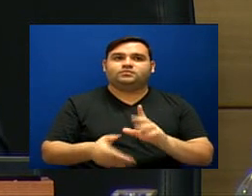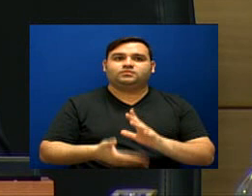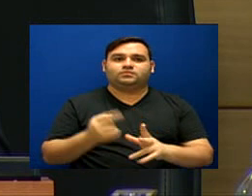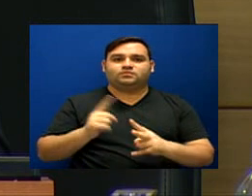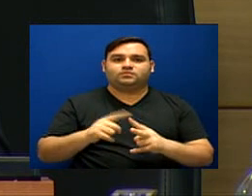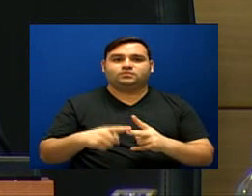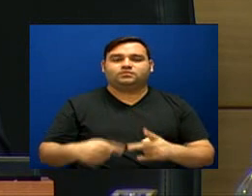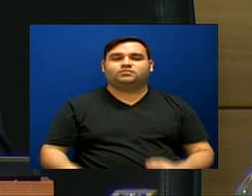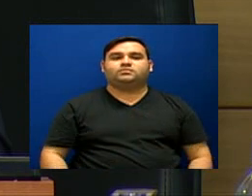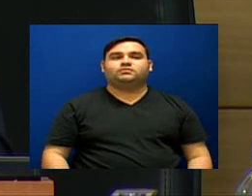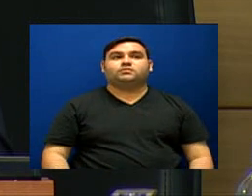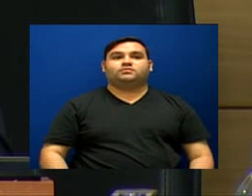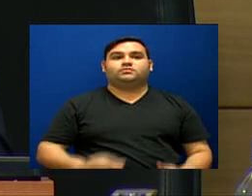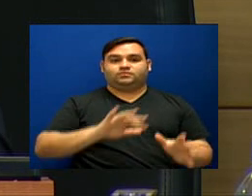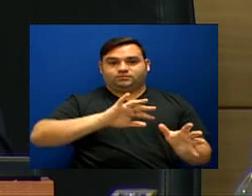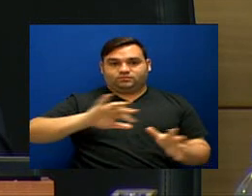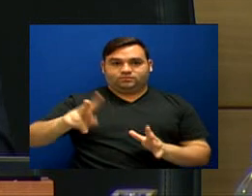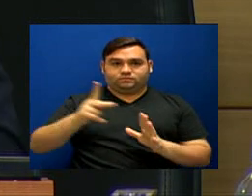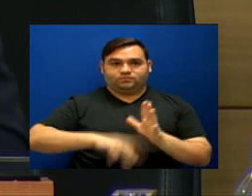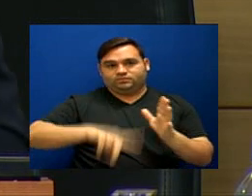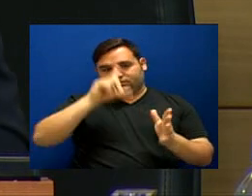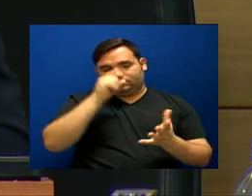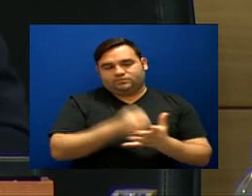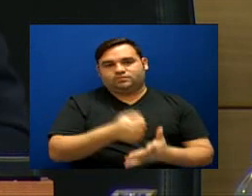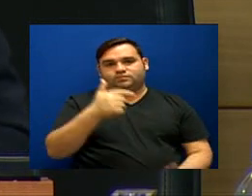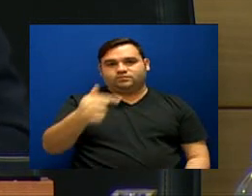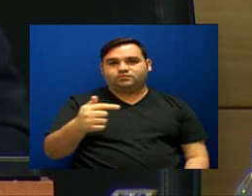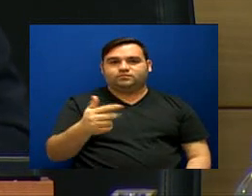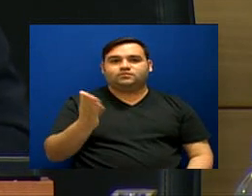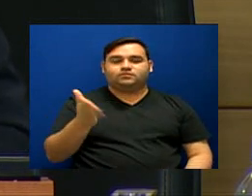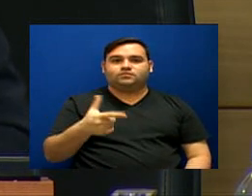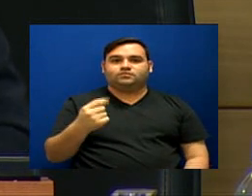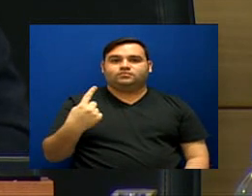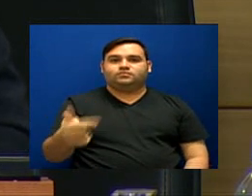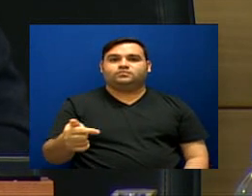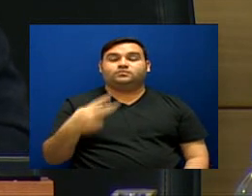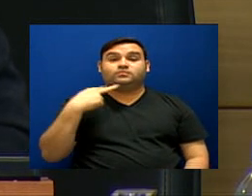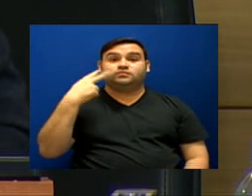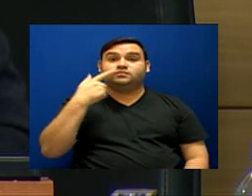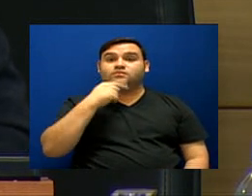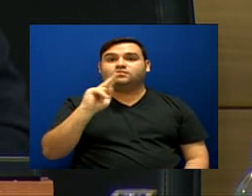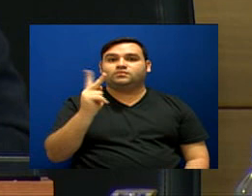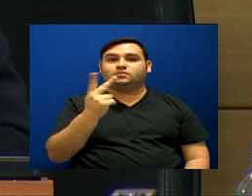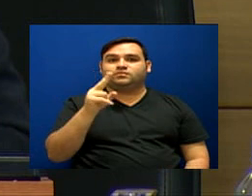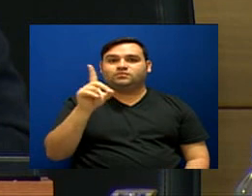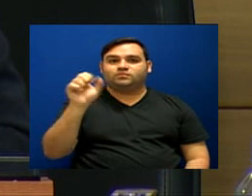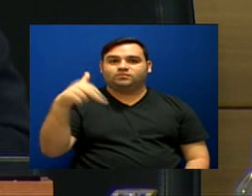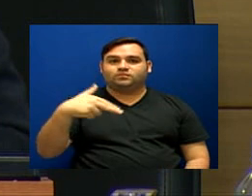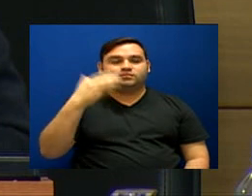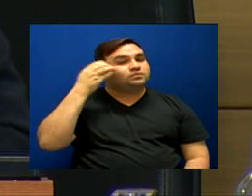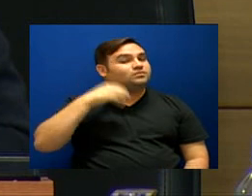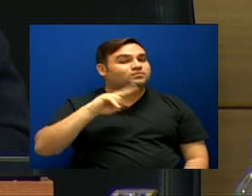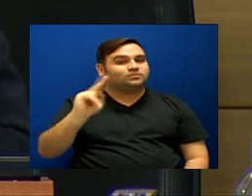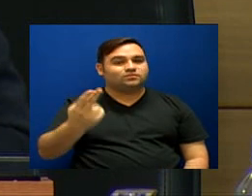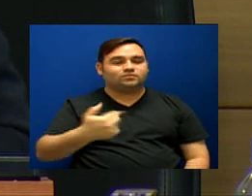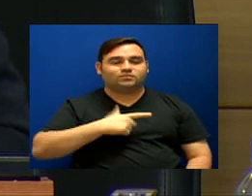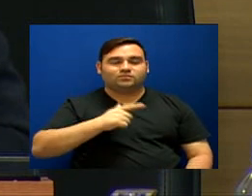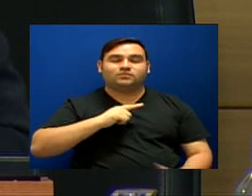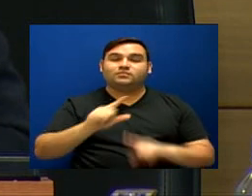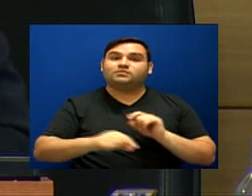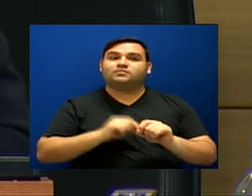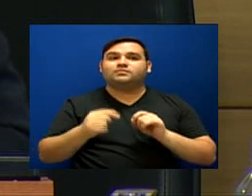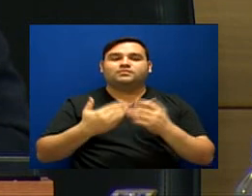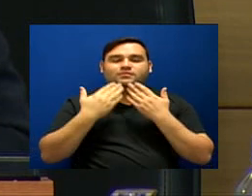dois projetos. Projeto de resolução 7 de 2017, do vereador Hudson Pessini, dispõe sobre a criação